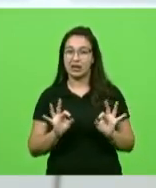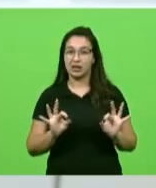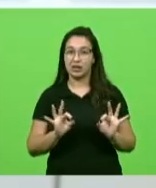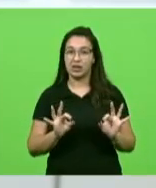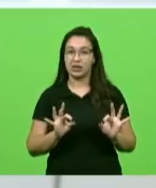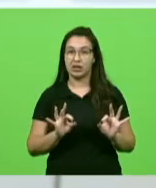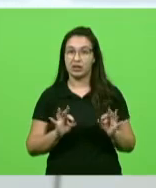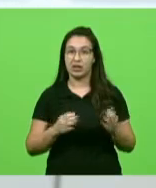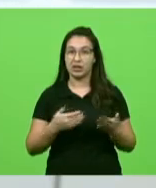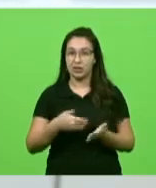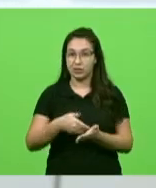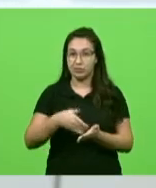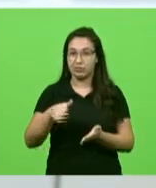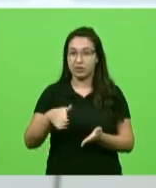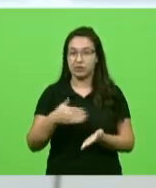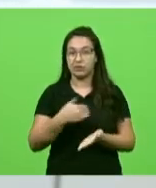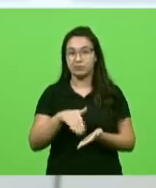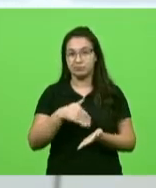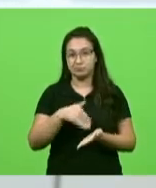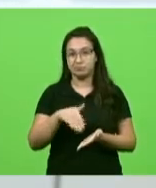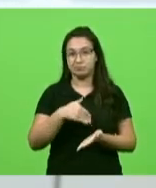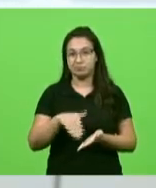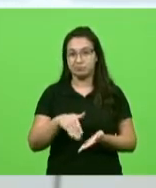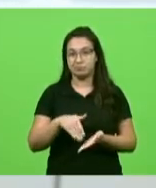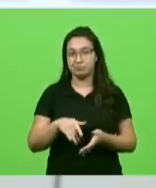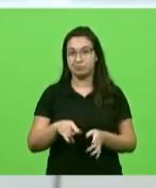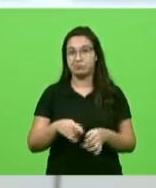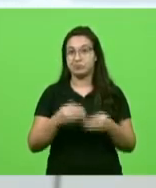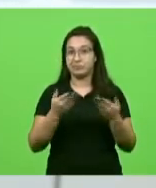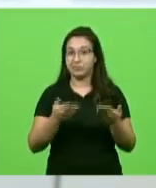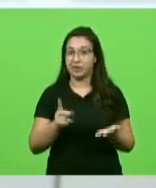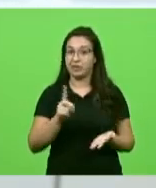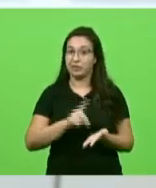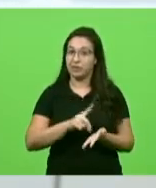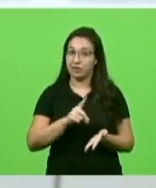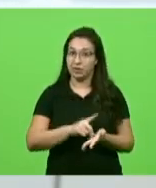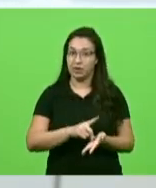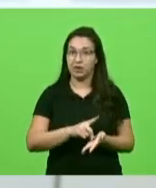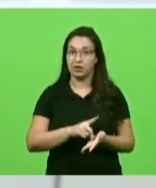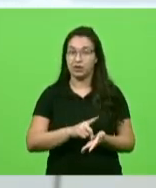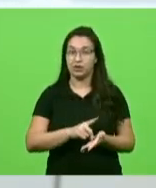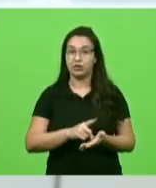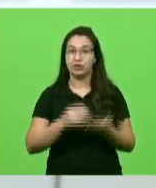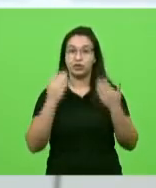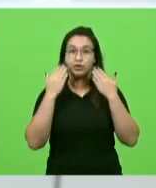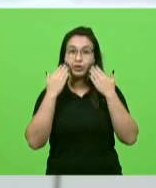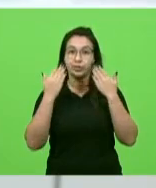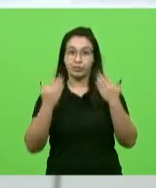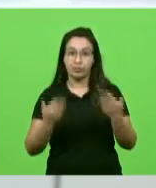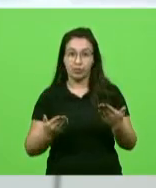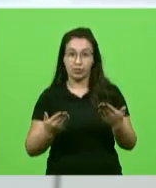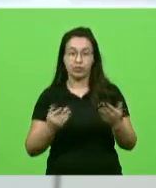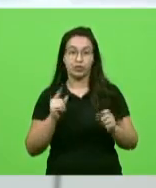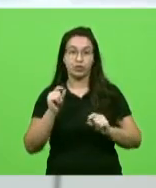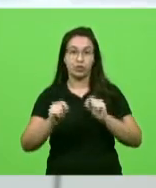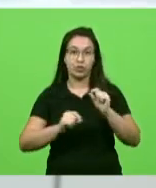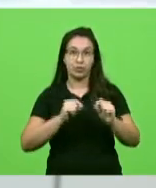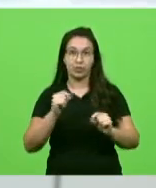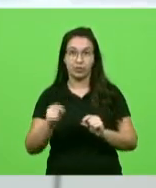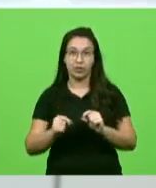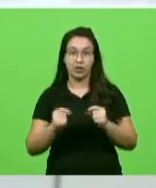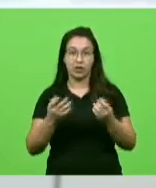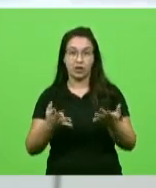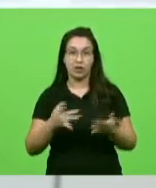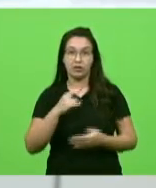a exoneração de seus secretários esse fato por si só revela-se mais hipótese incapaz